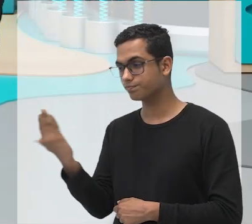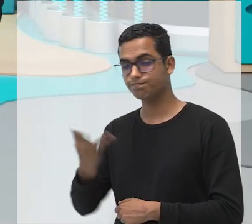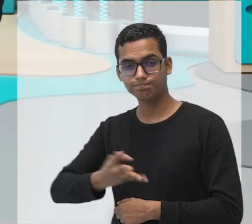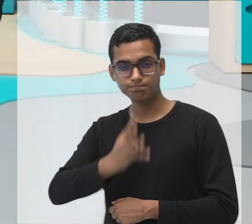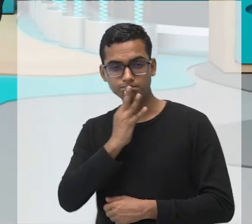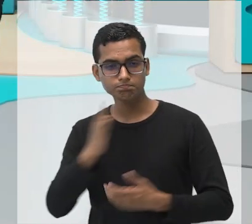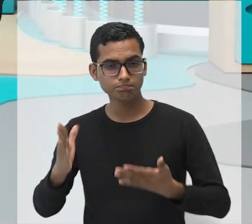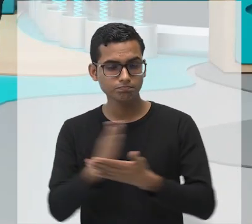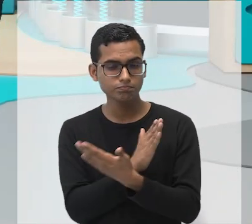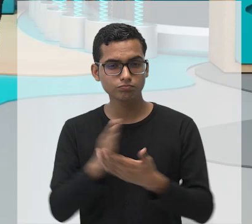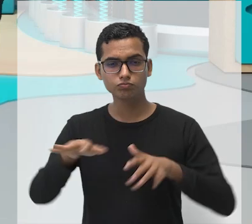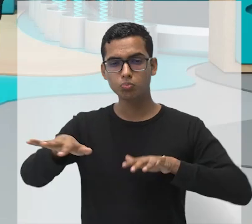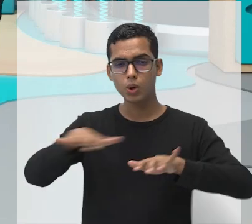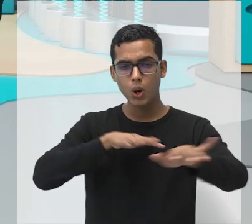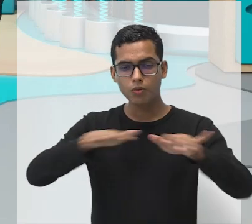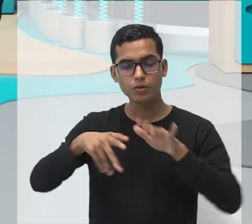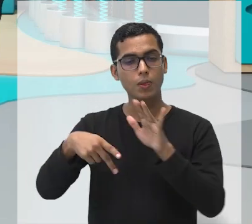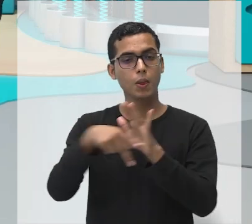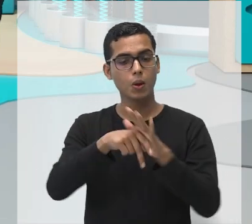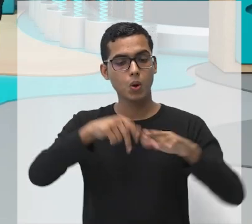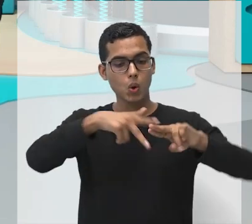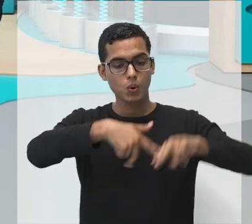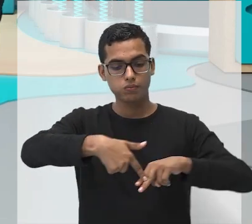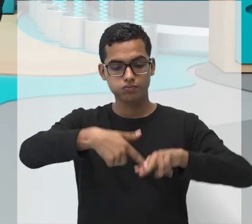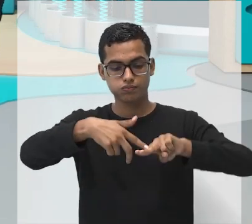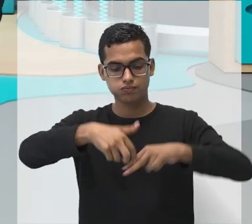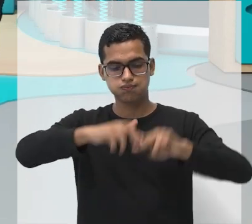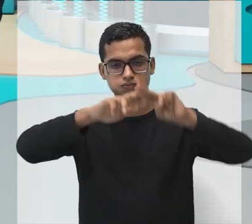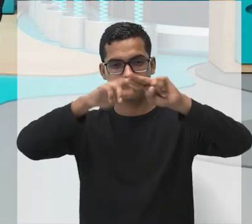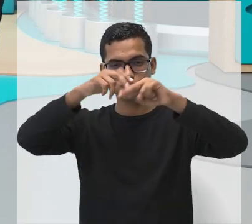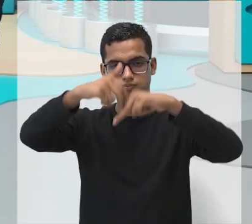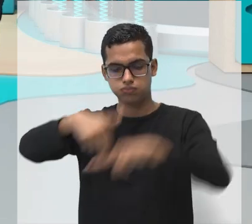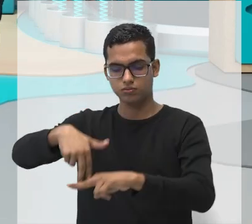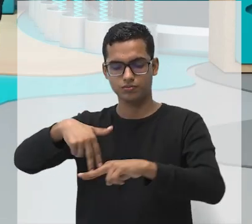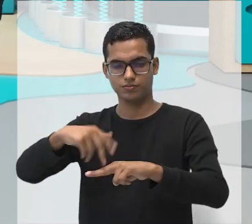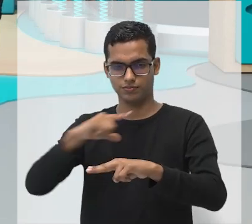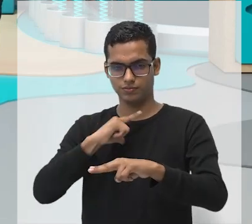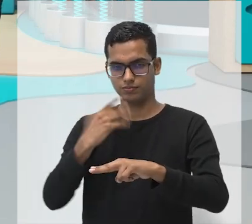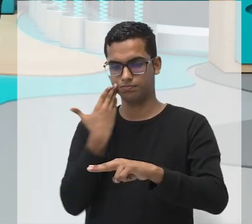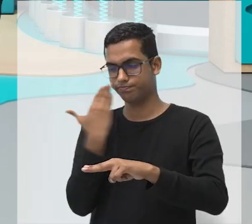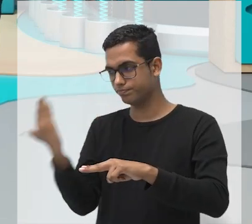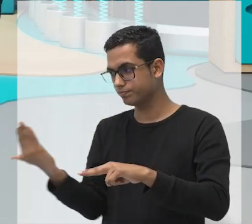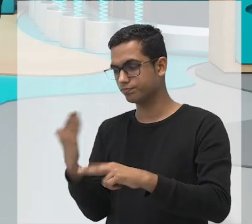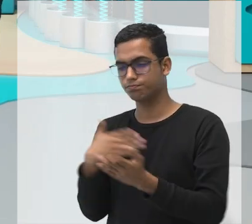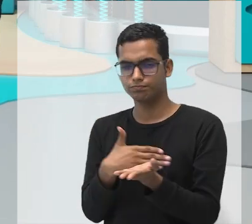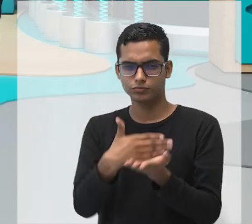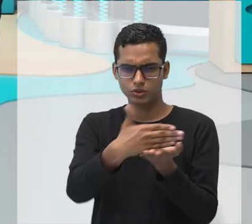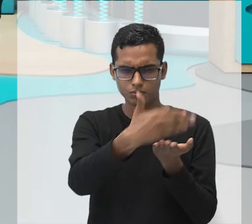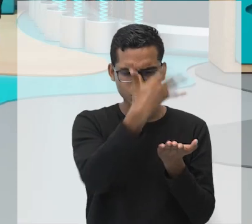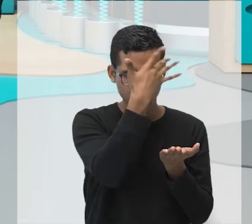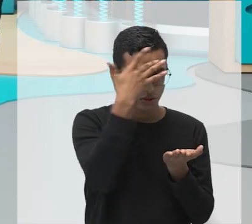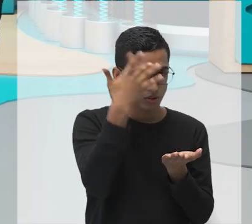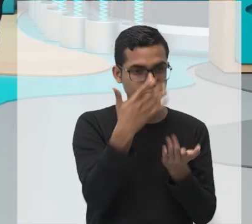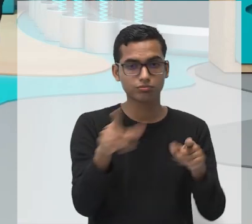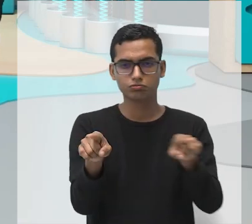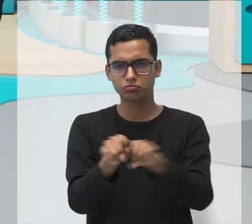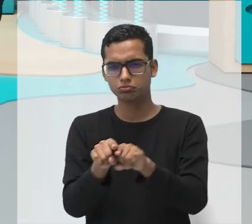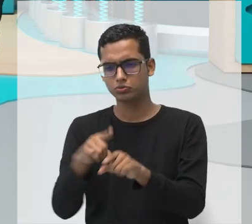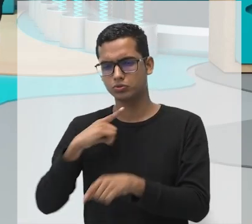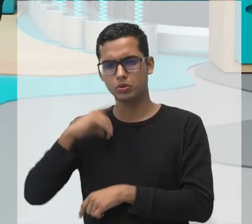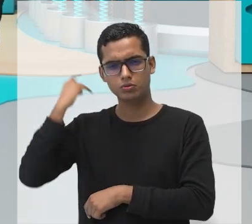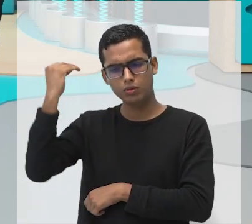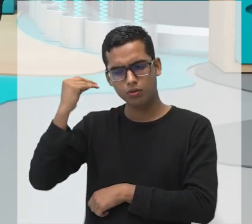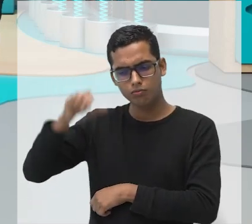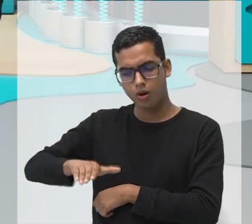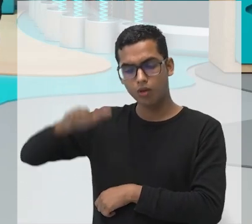algumas dessas manobras que são realizadas pelos skatistas, tanto os iniciantes quanto aqueles que estão mais